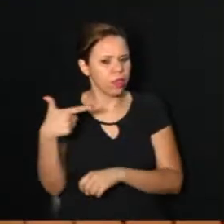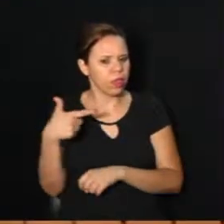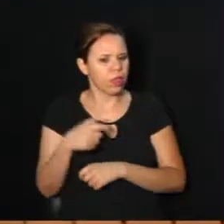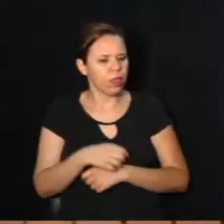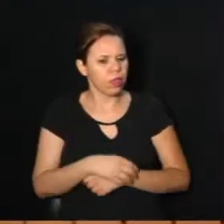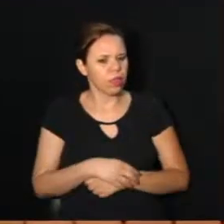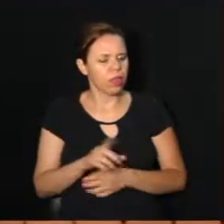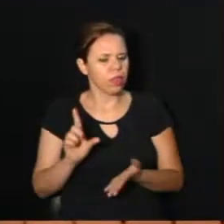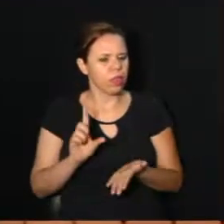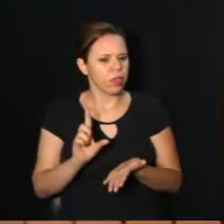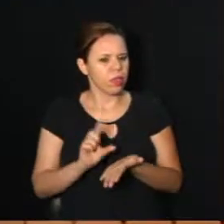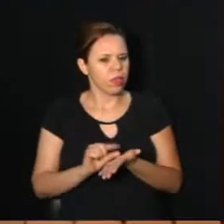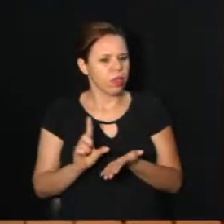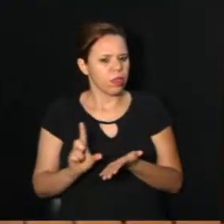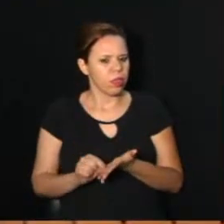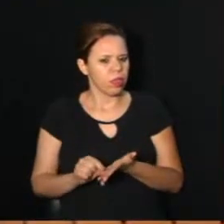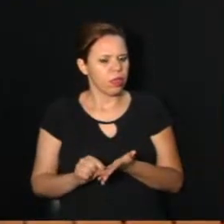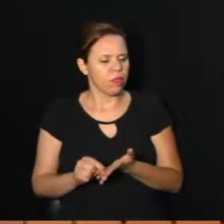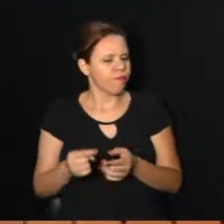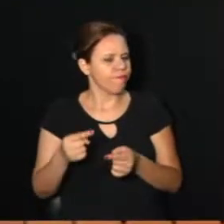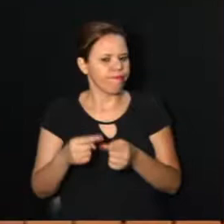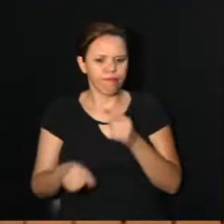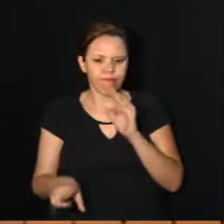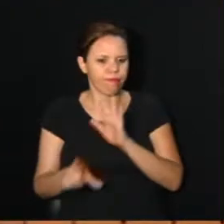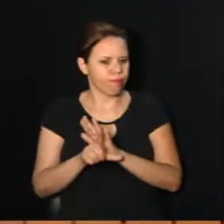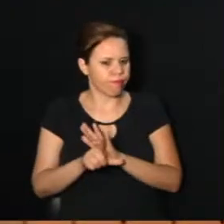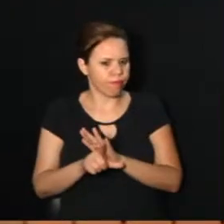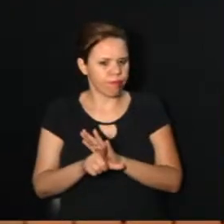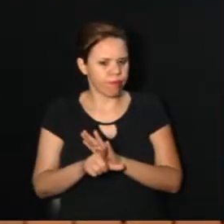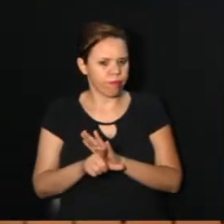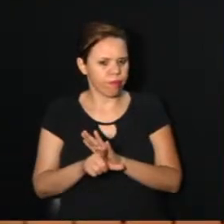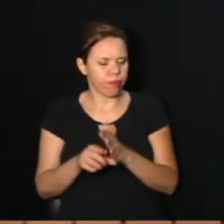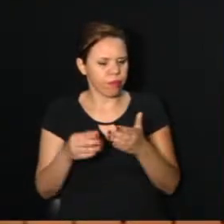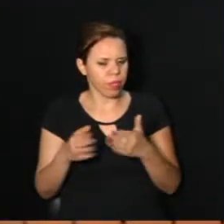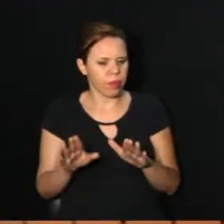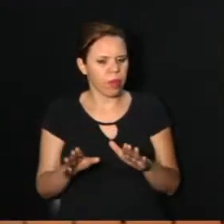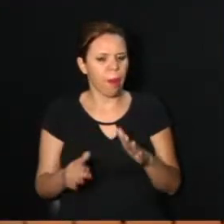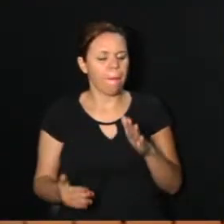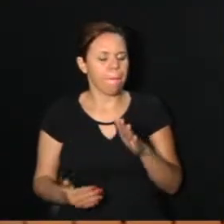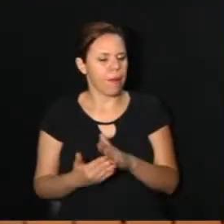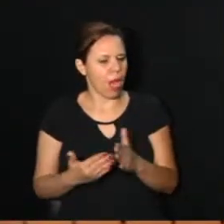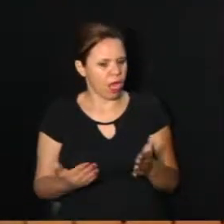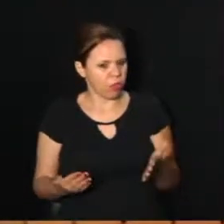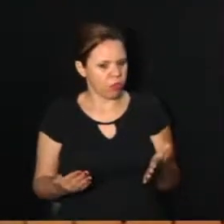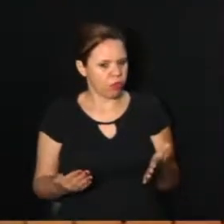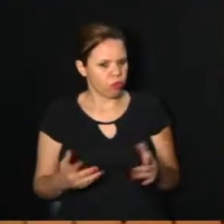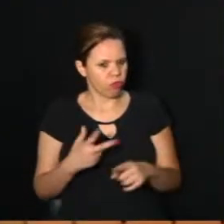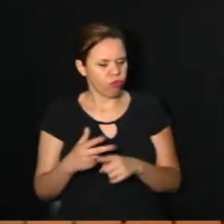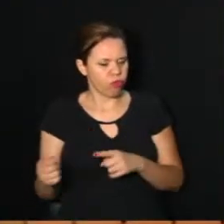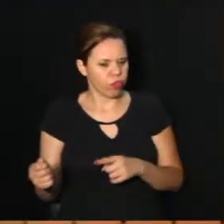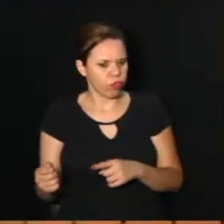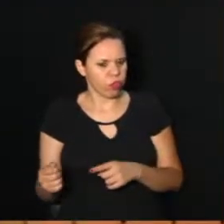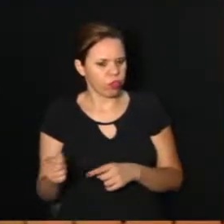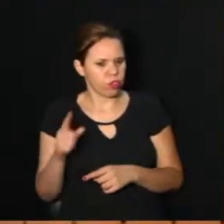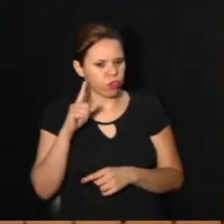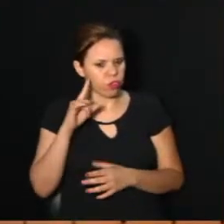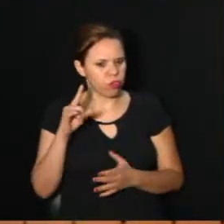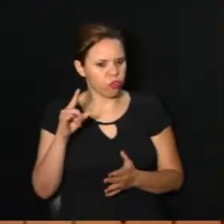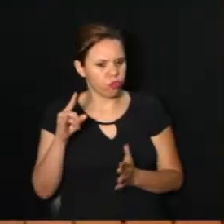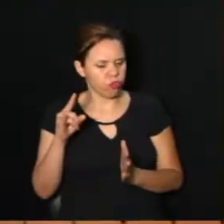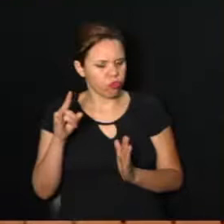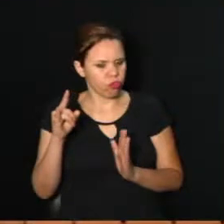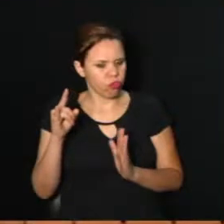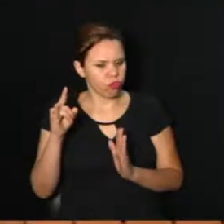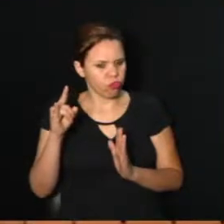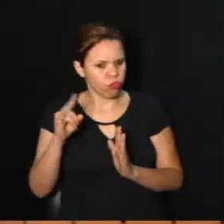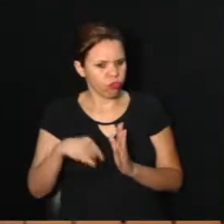artigo, é ilegal delimitar prazo de validade de certidão emitida sobre